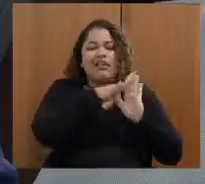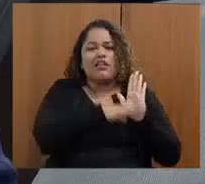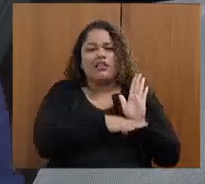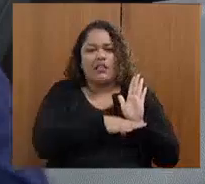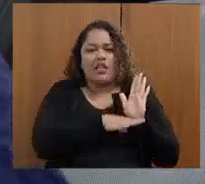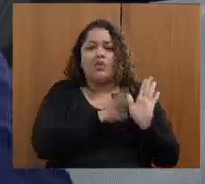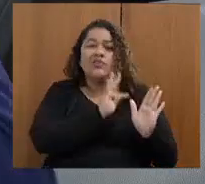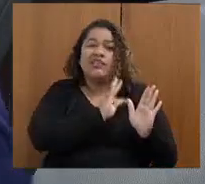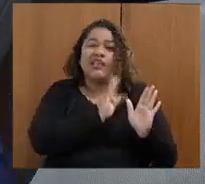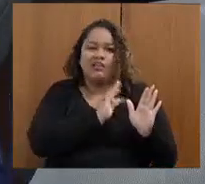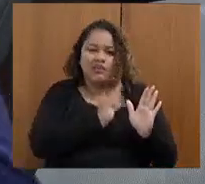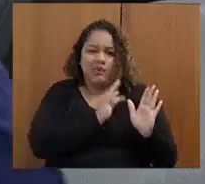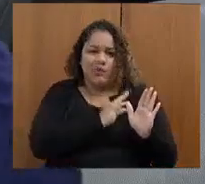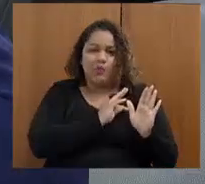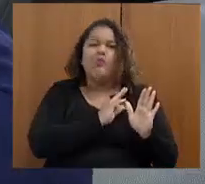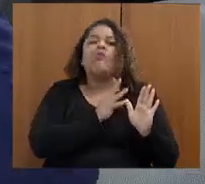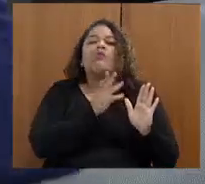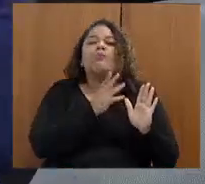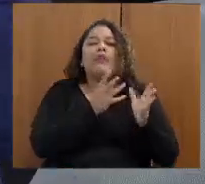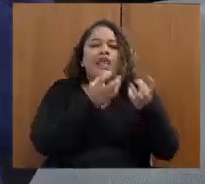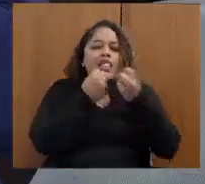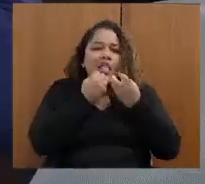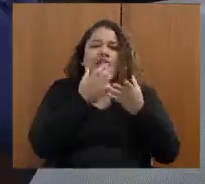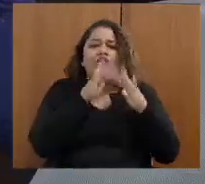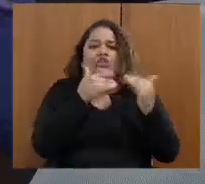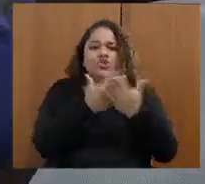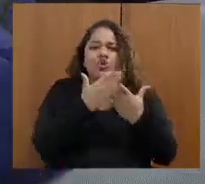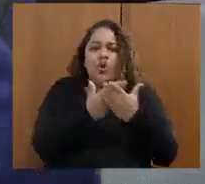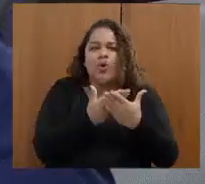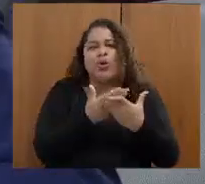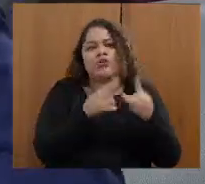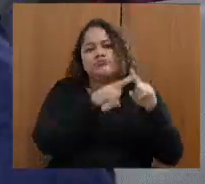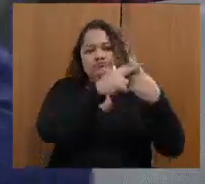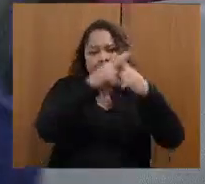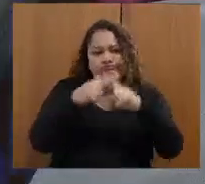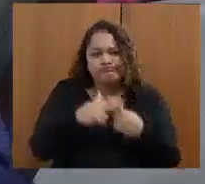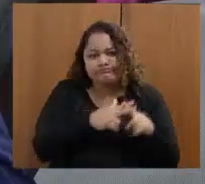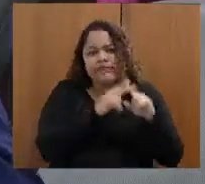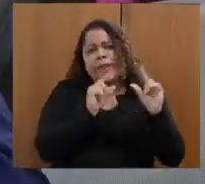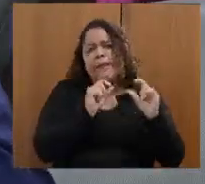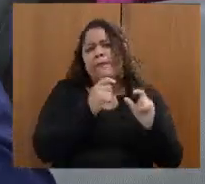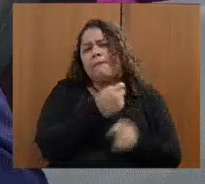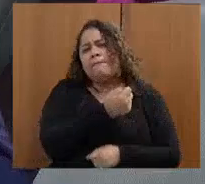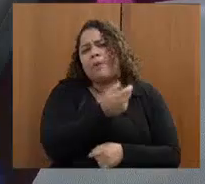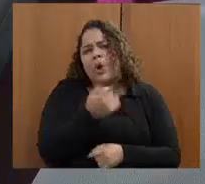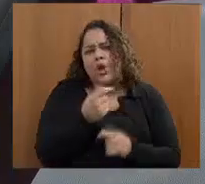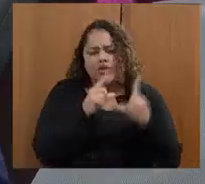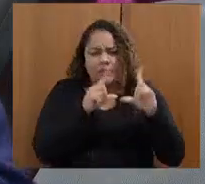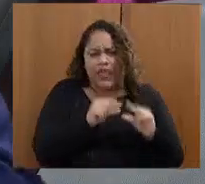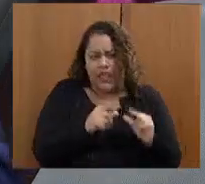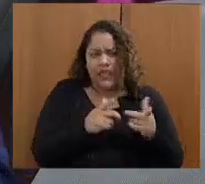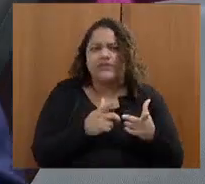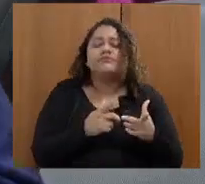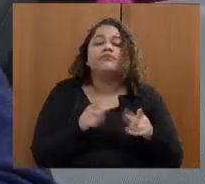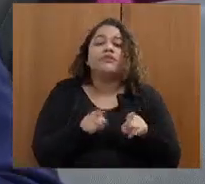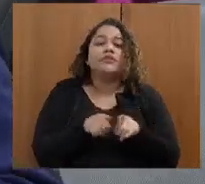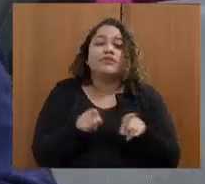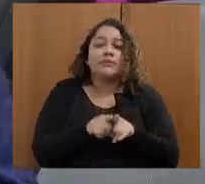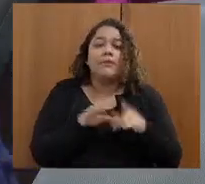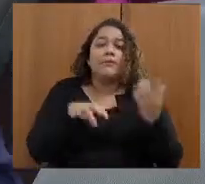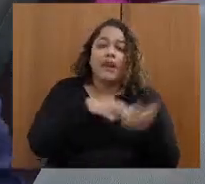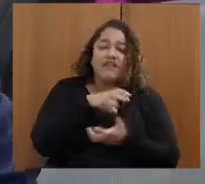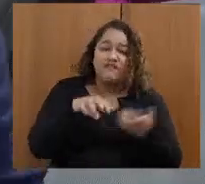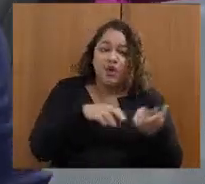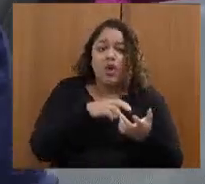escolas para reformas pequenos eh pequenos manutenções que não vão ser necessárias agora que a gente já tem manual mas para a Reformas e construção de